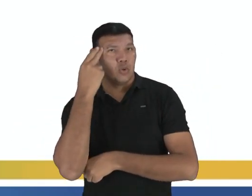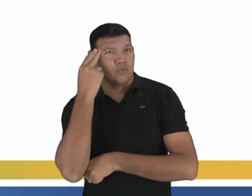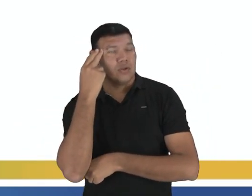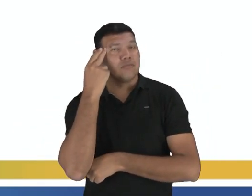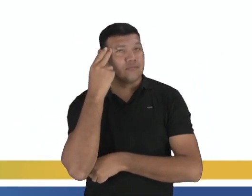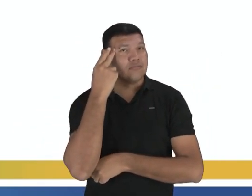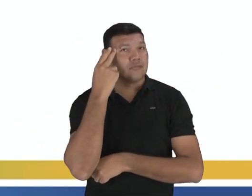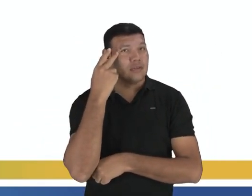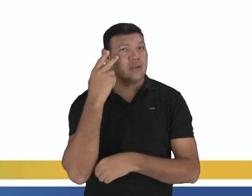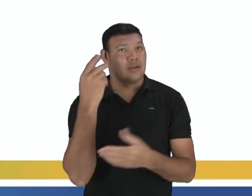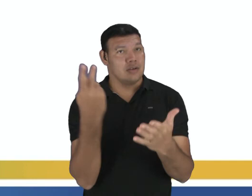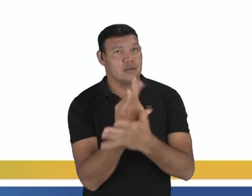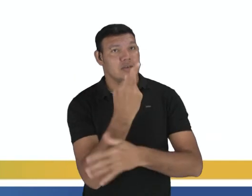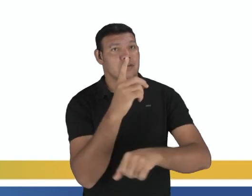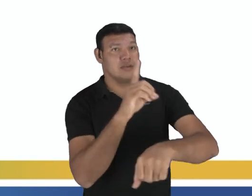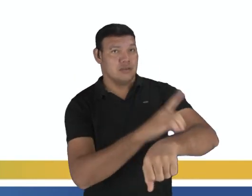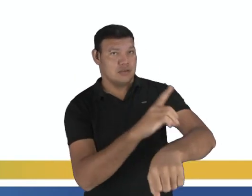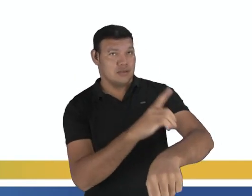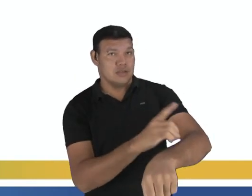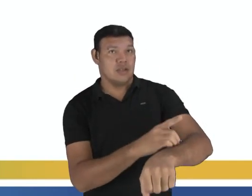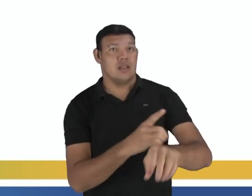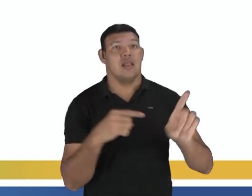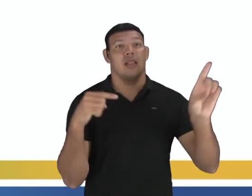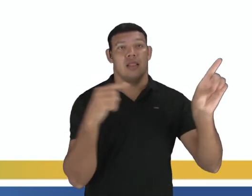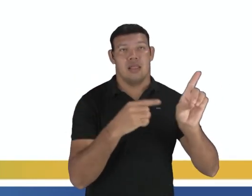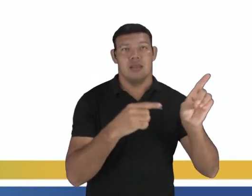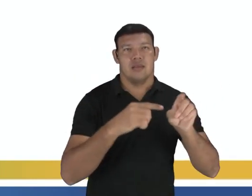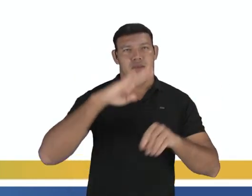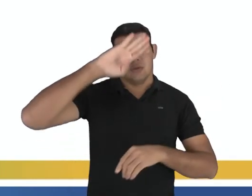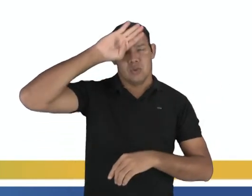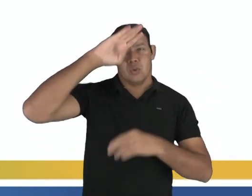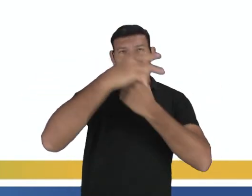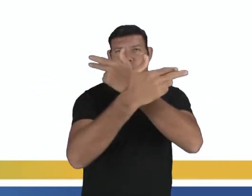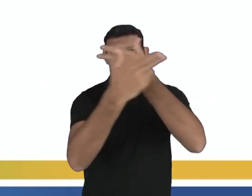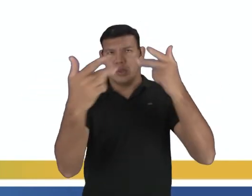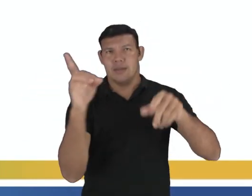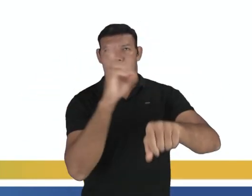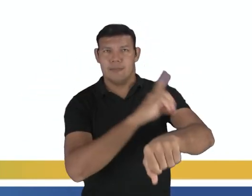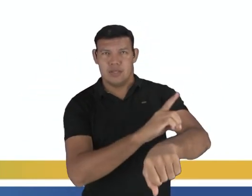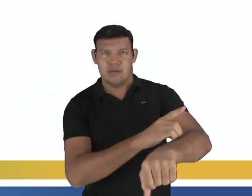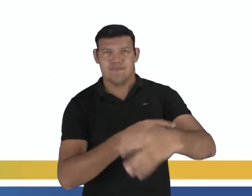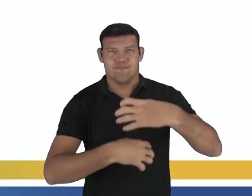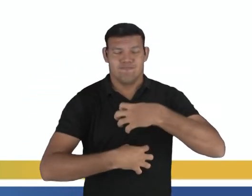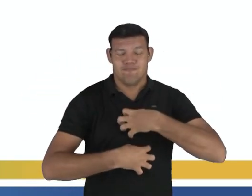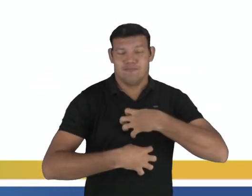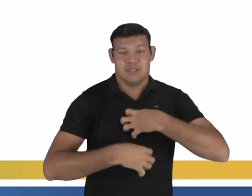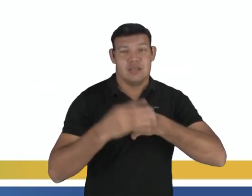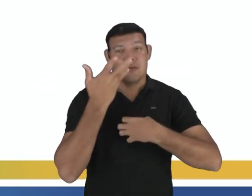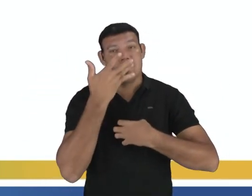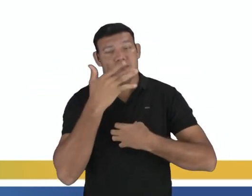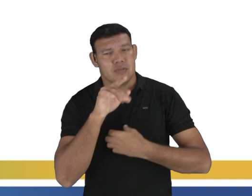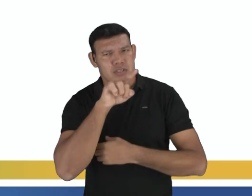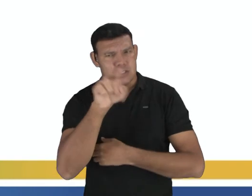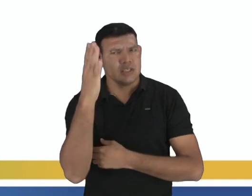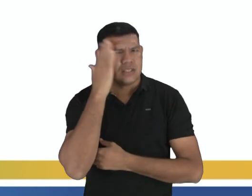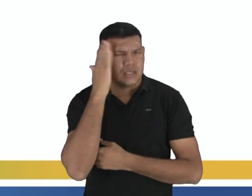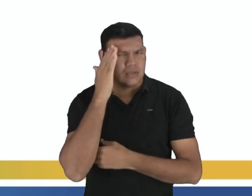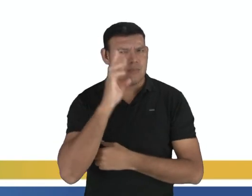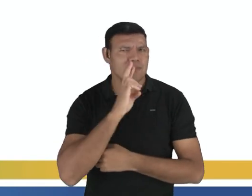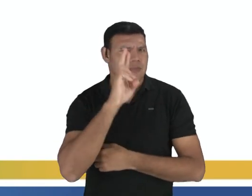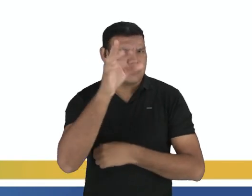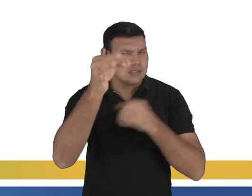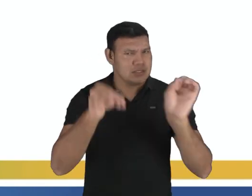crianças. Crianças, vamos comparar os dois textos e darmos a nossa resposta. Você é capaz de me dizer qual é a resposta